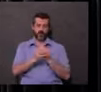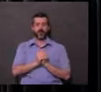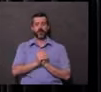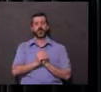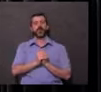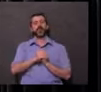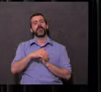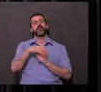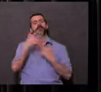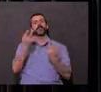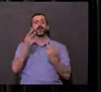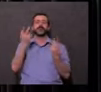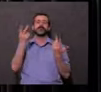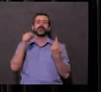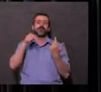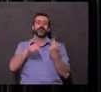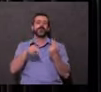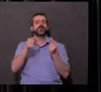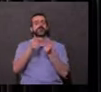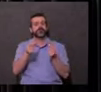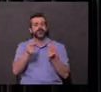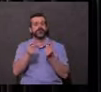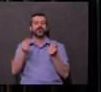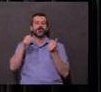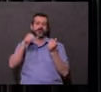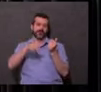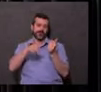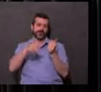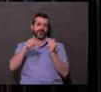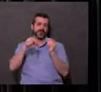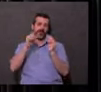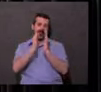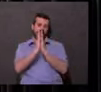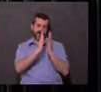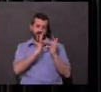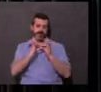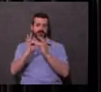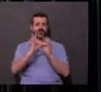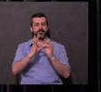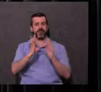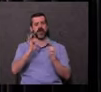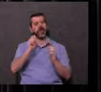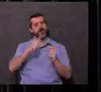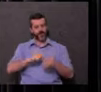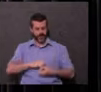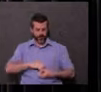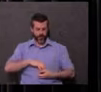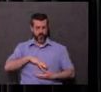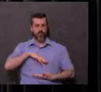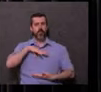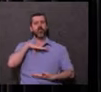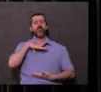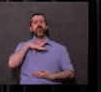a celebração dos santos mistérios na comunhão da Igreja alimentam a nossa fé, oferecem-nos a